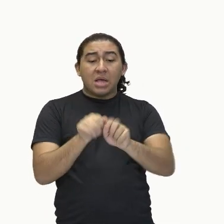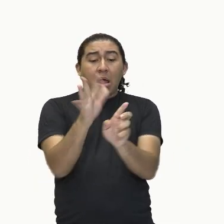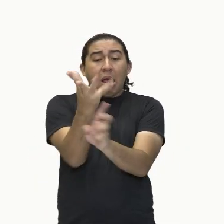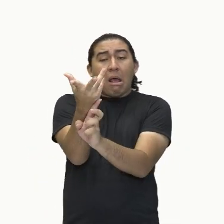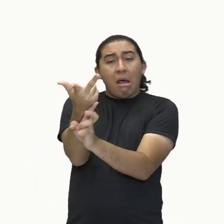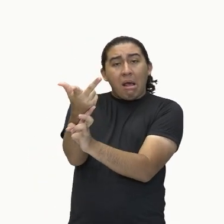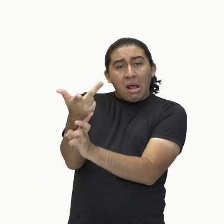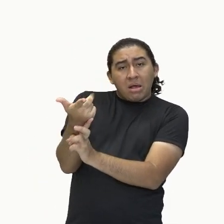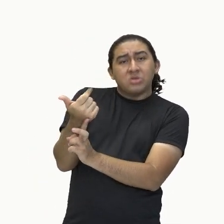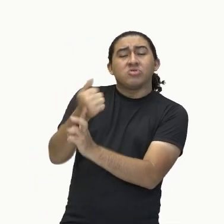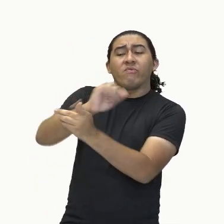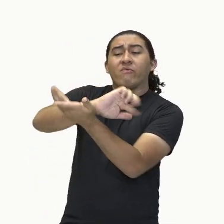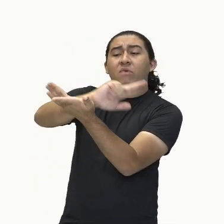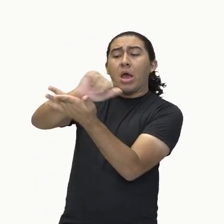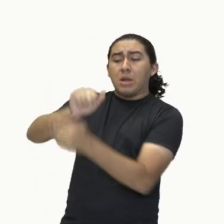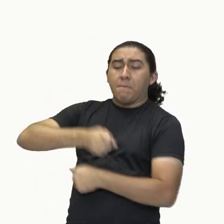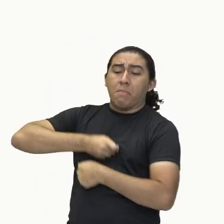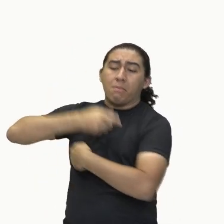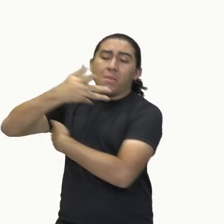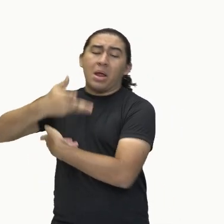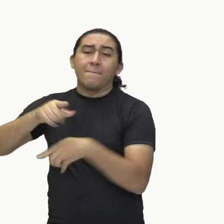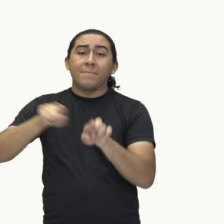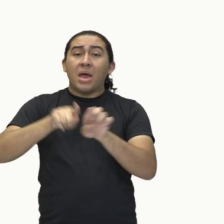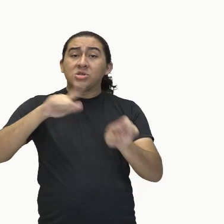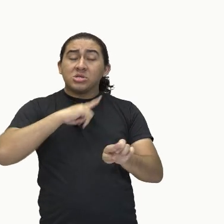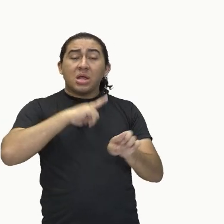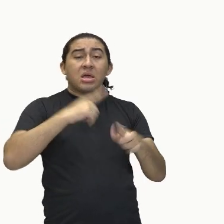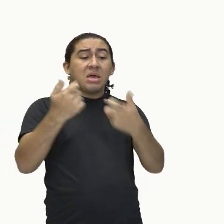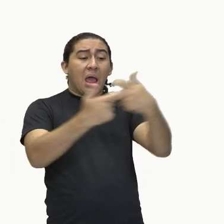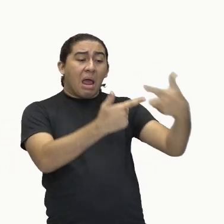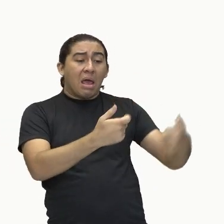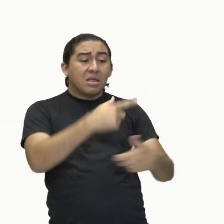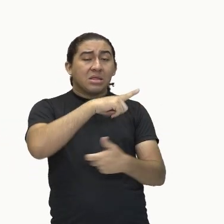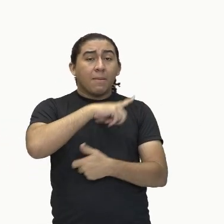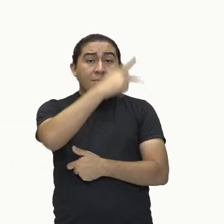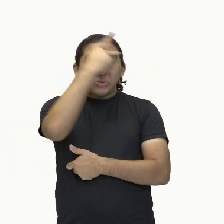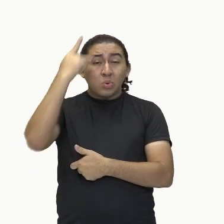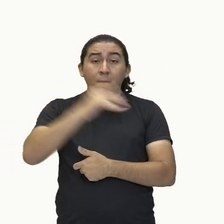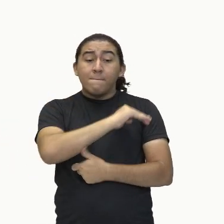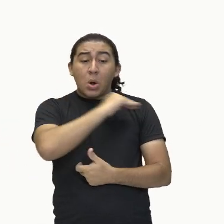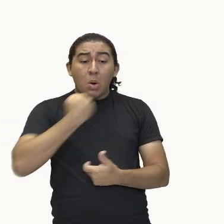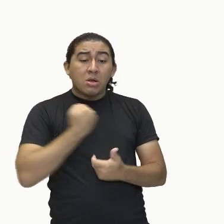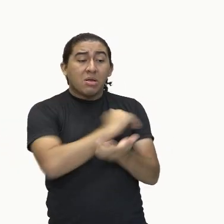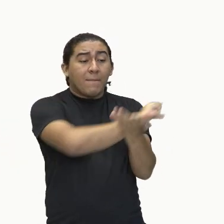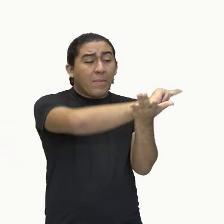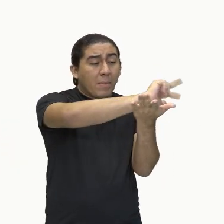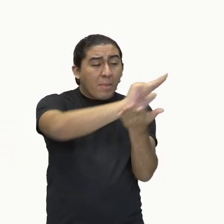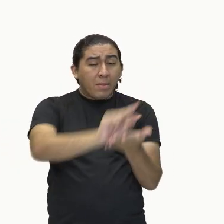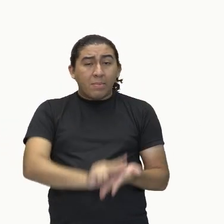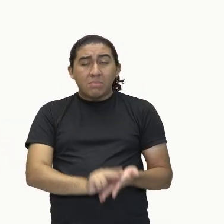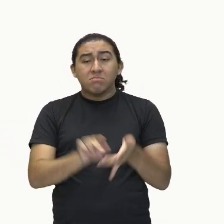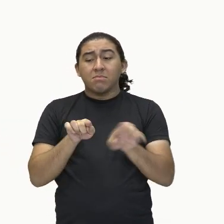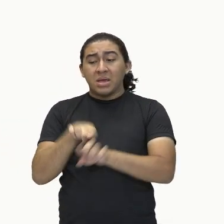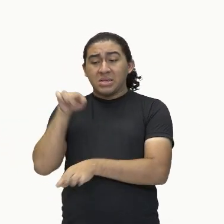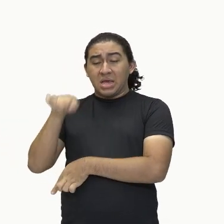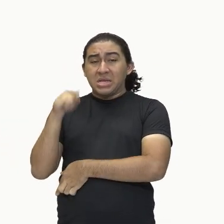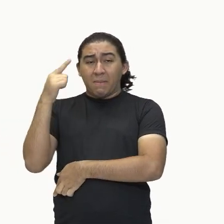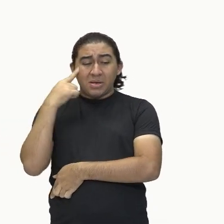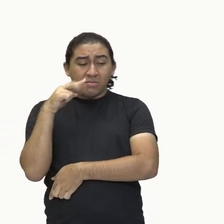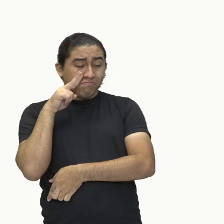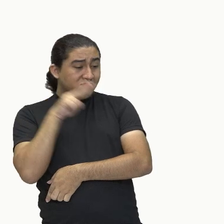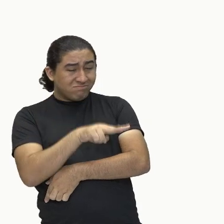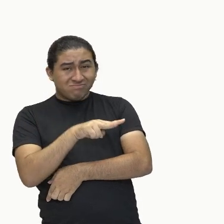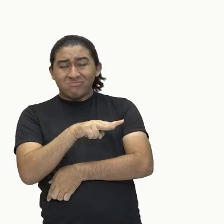em um momento em que há destruição, em que há pessoas morrendo, não era bem visto por eles. Então percebo que